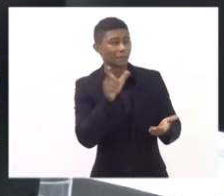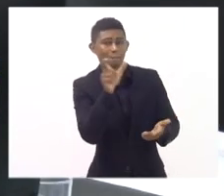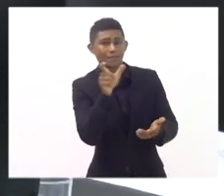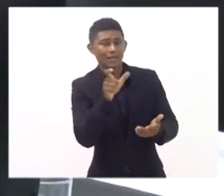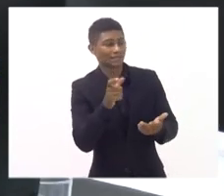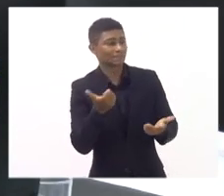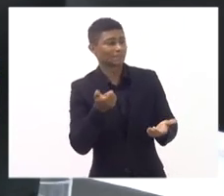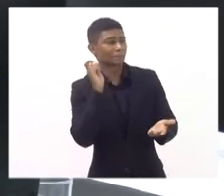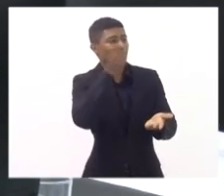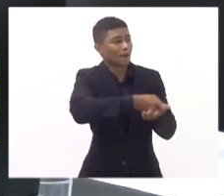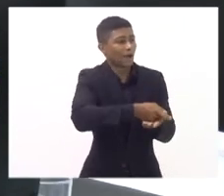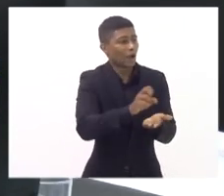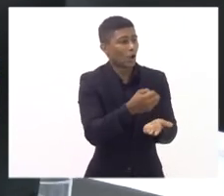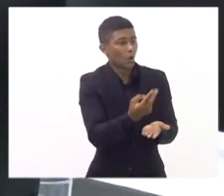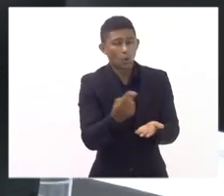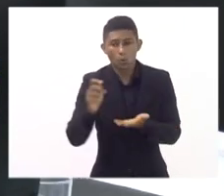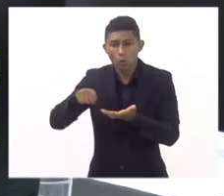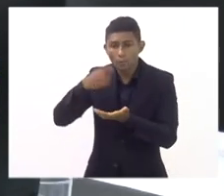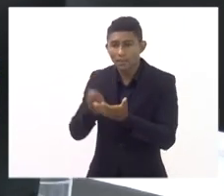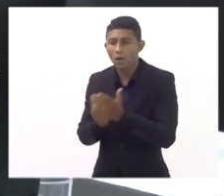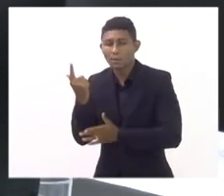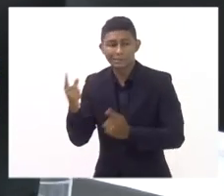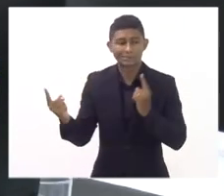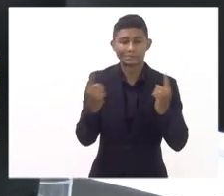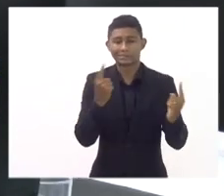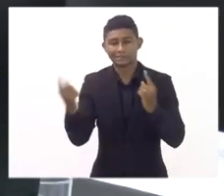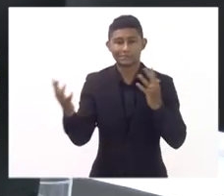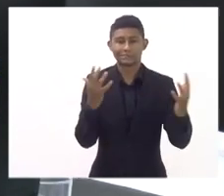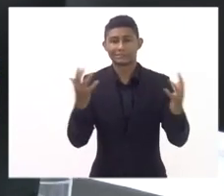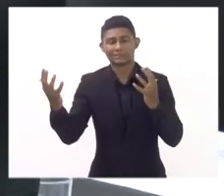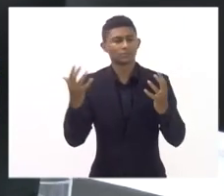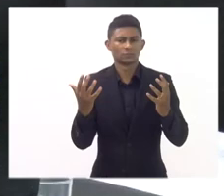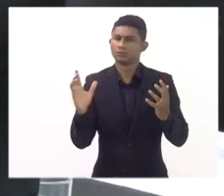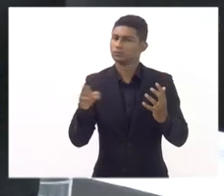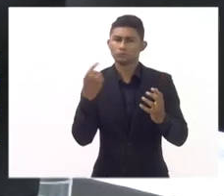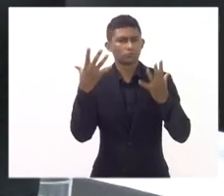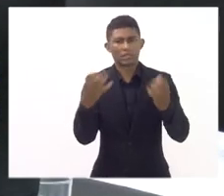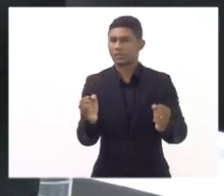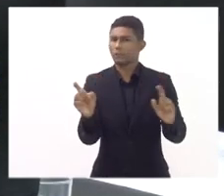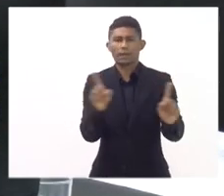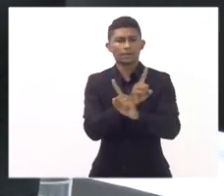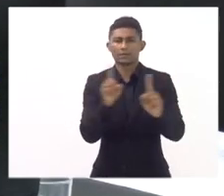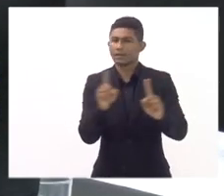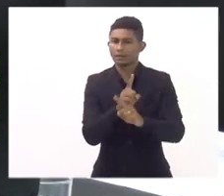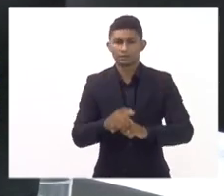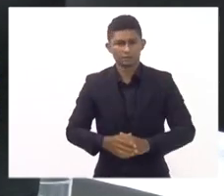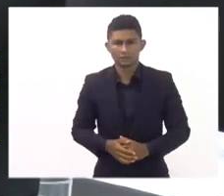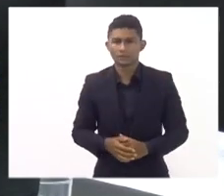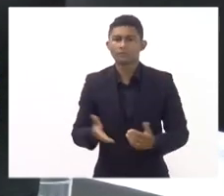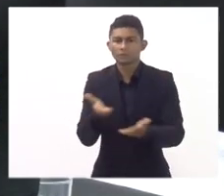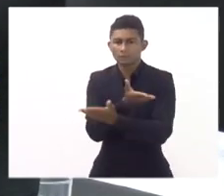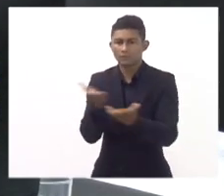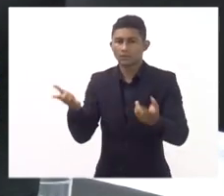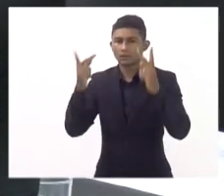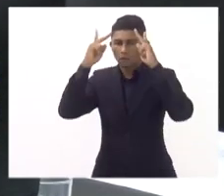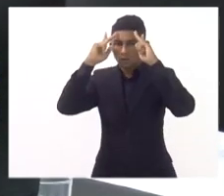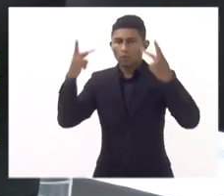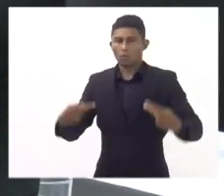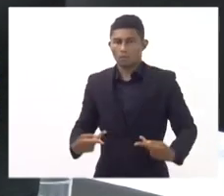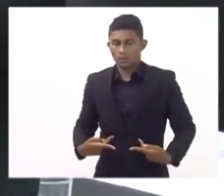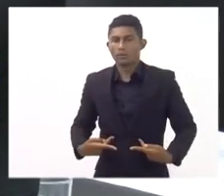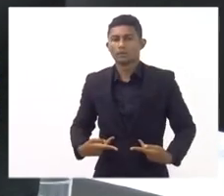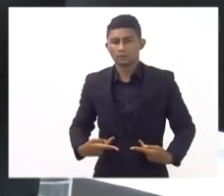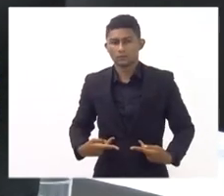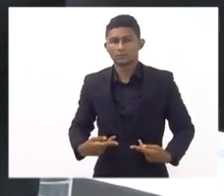ou comprar um prato de comida. Isso é absolutamente inaceitável. A gente entende que afronta contra a dignidade humana, afronta